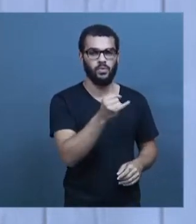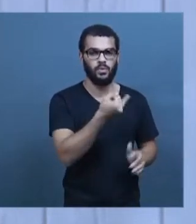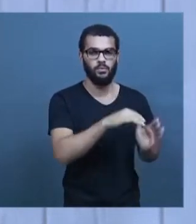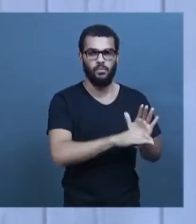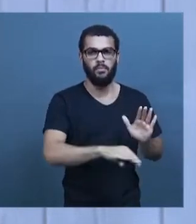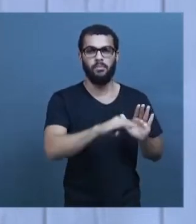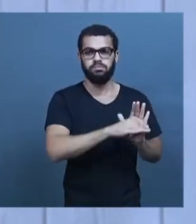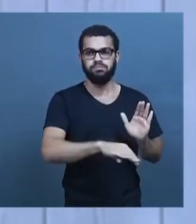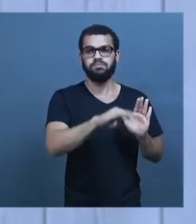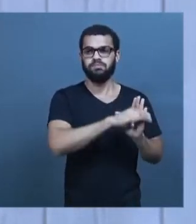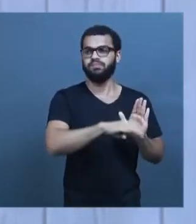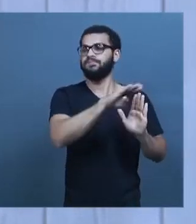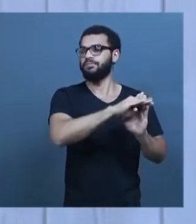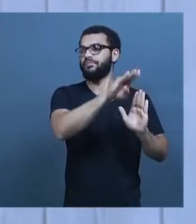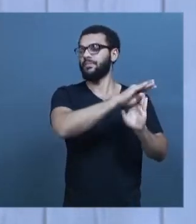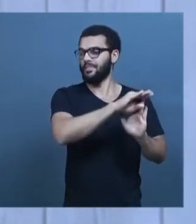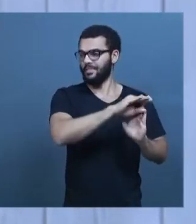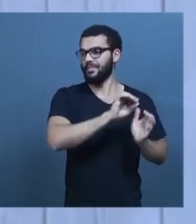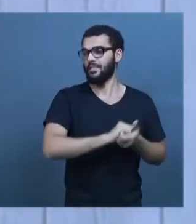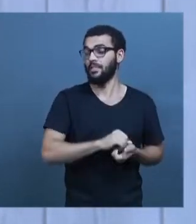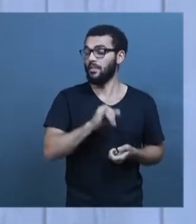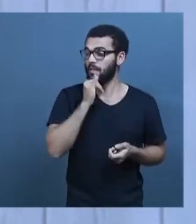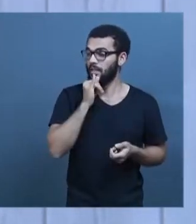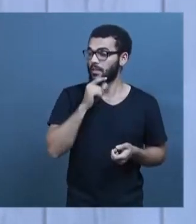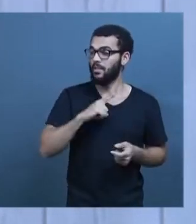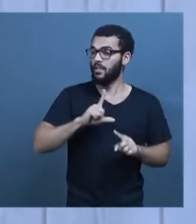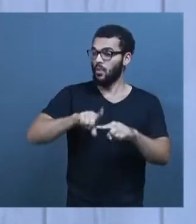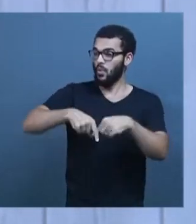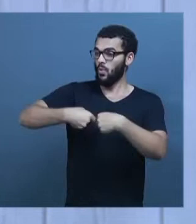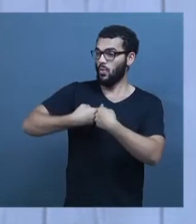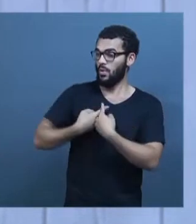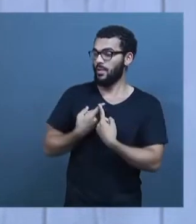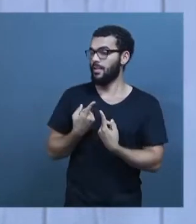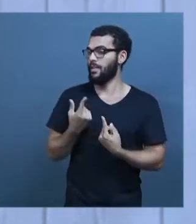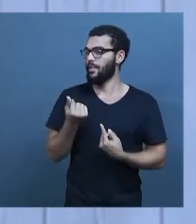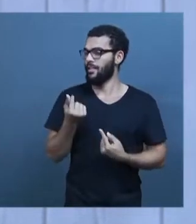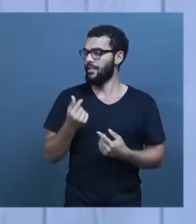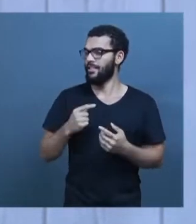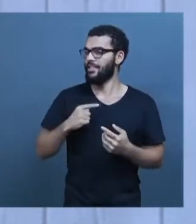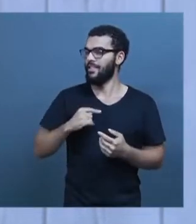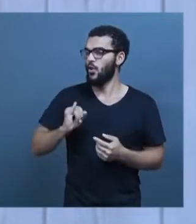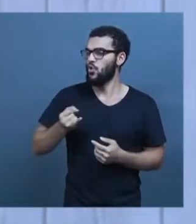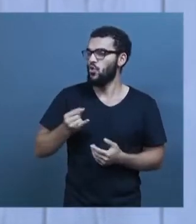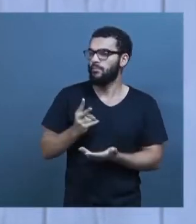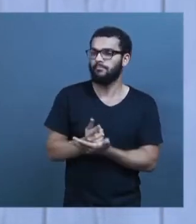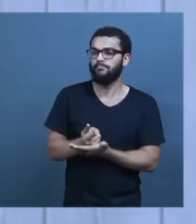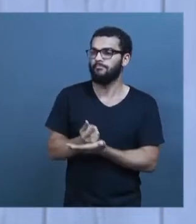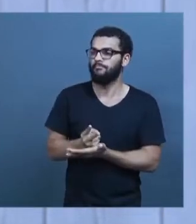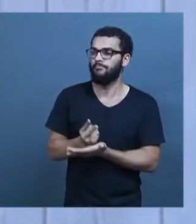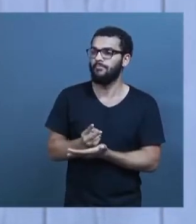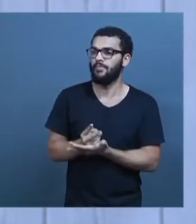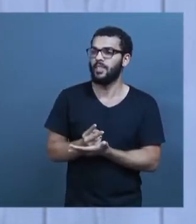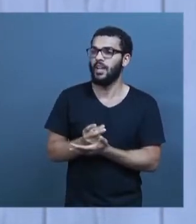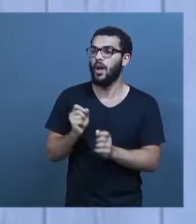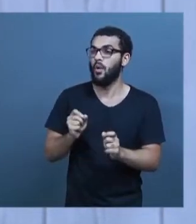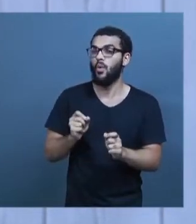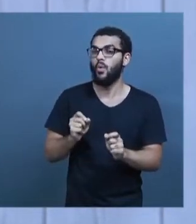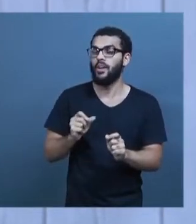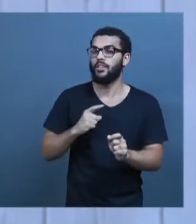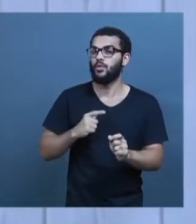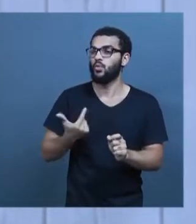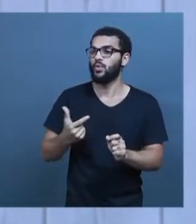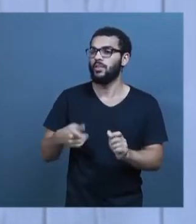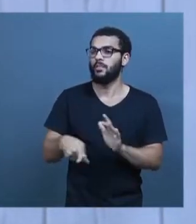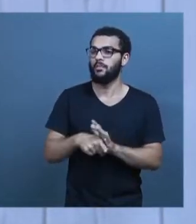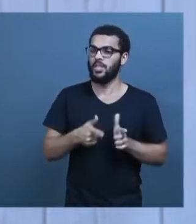Então, se você tem um empréstimo com taxas de juros fixas e parcelas fixas, você diminui o crescimento, né, exponencial da